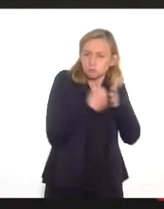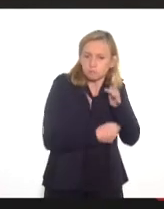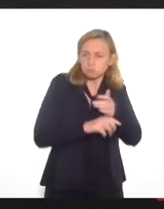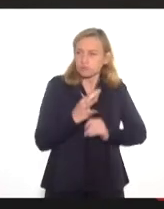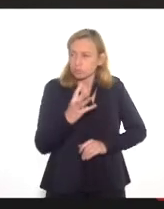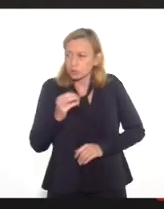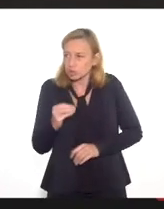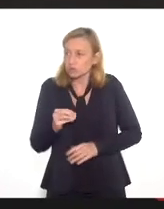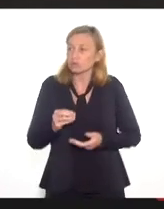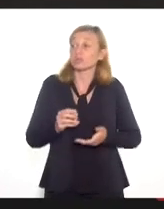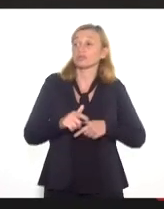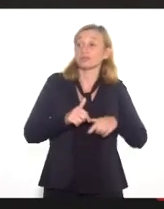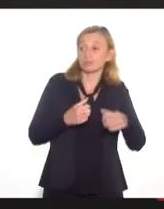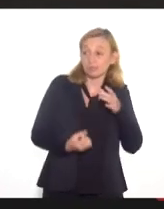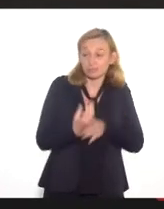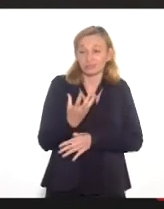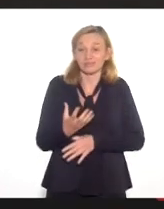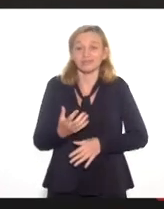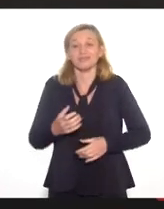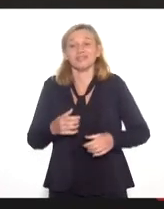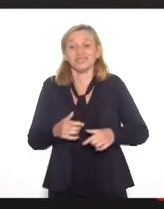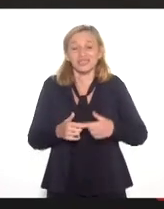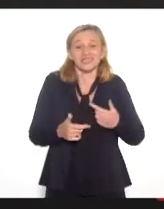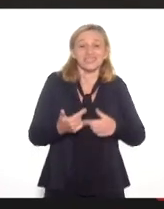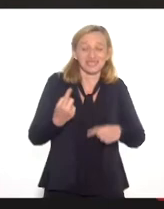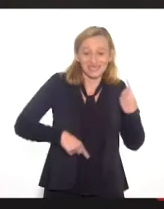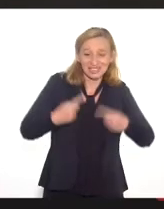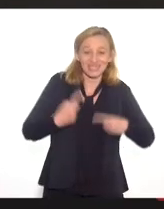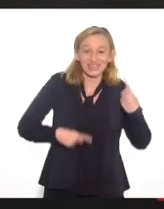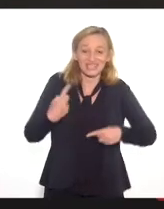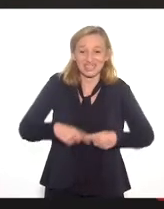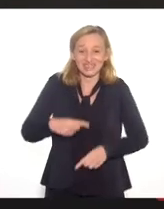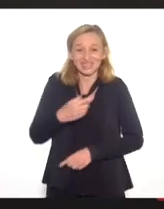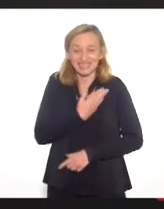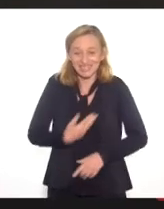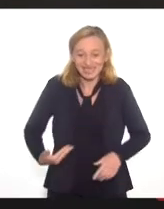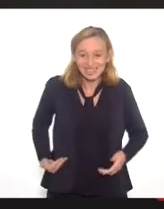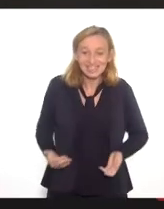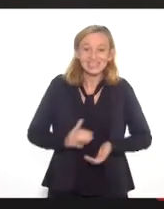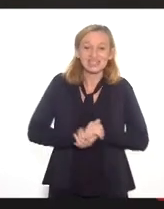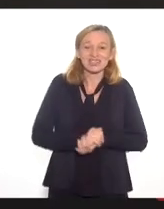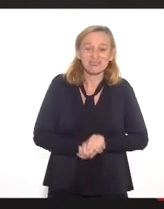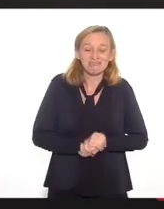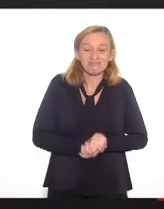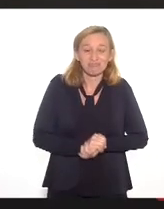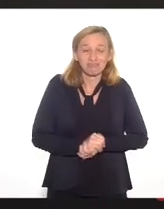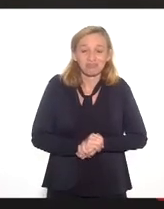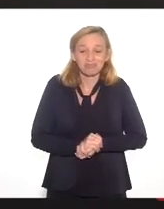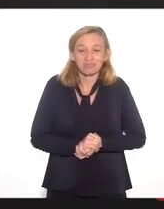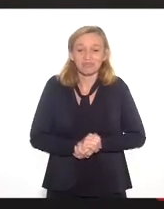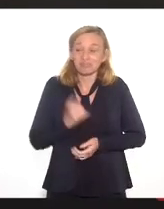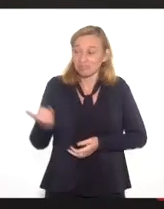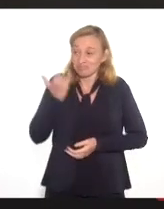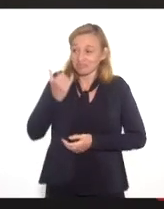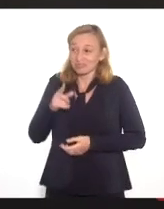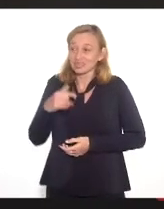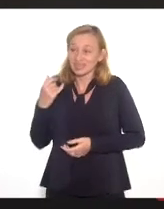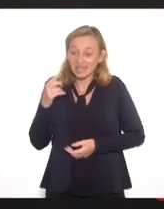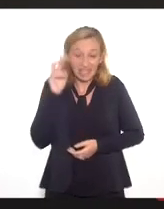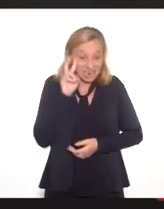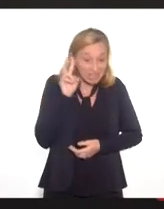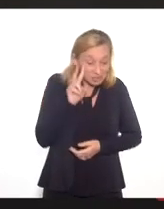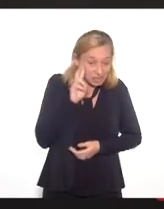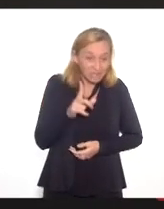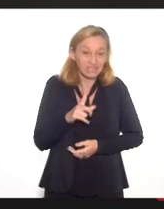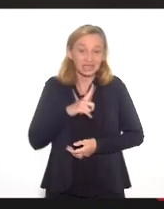à construção das políticas públicas que nos fizeram sair do mapa da fome em 2014 é importante lembrar que a gente